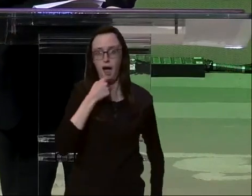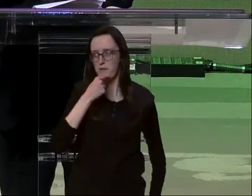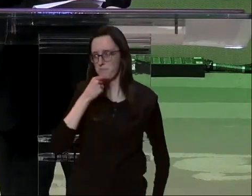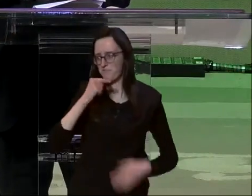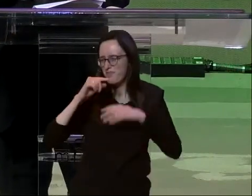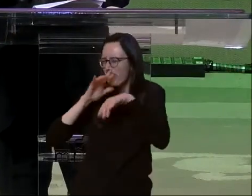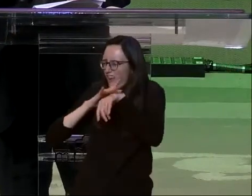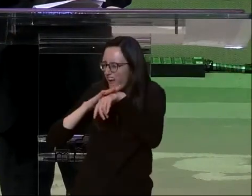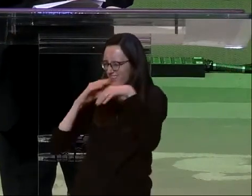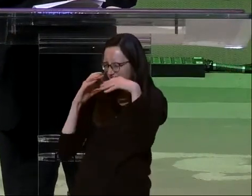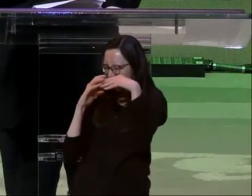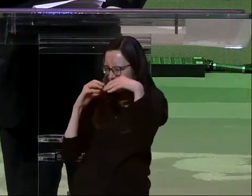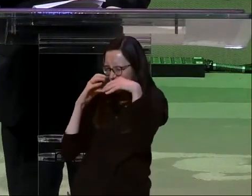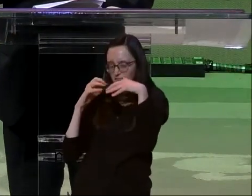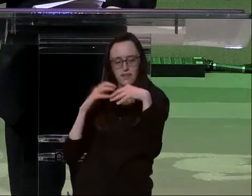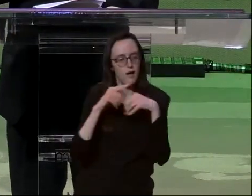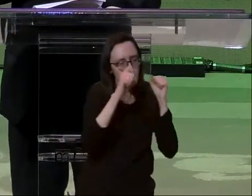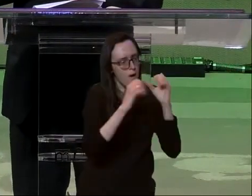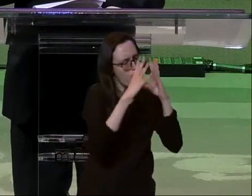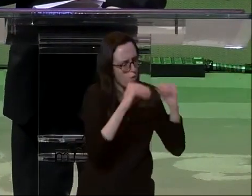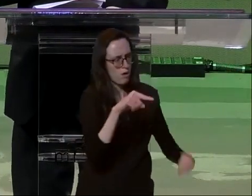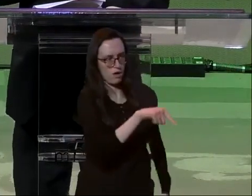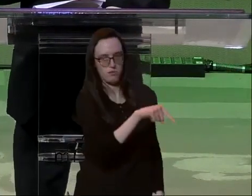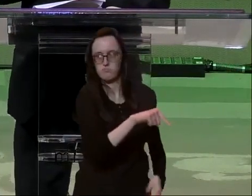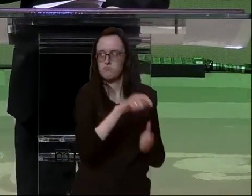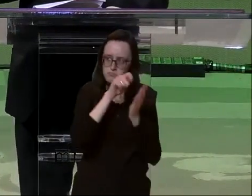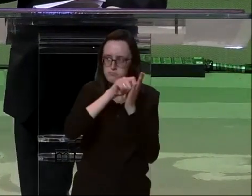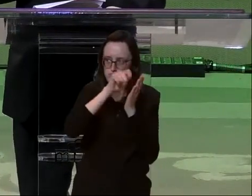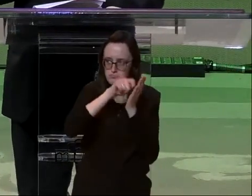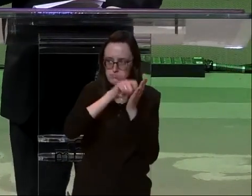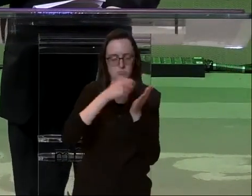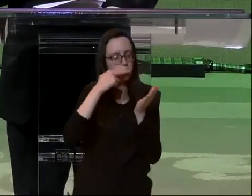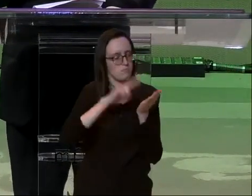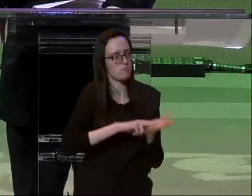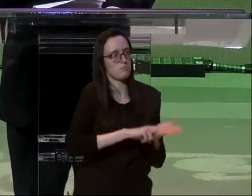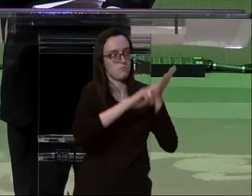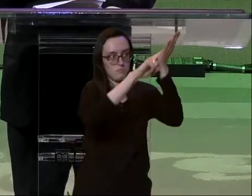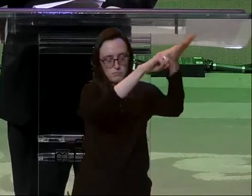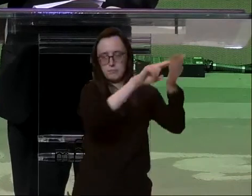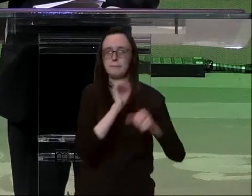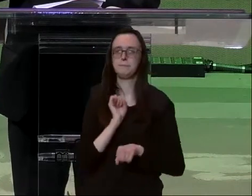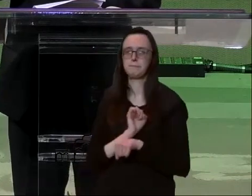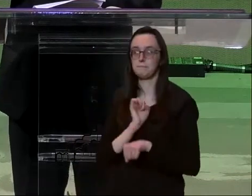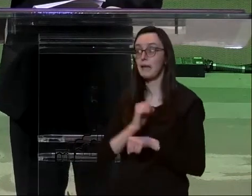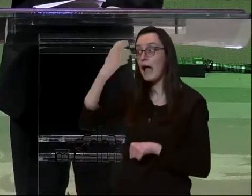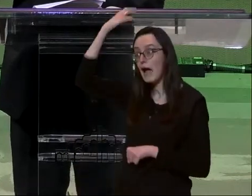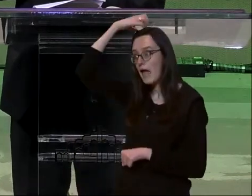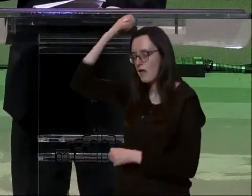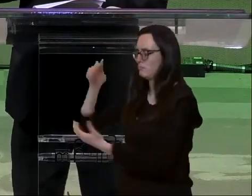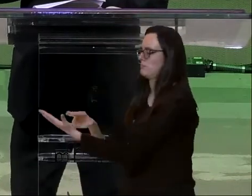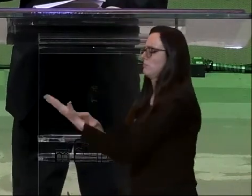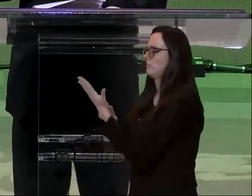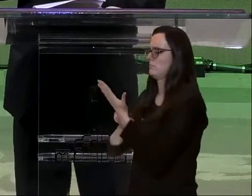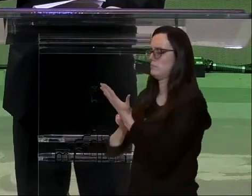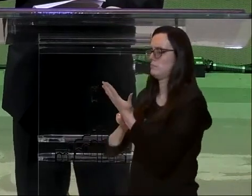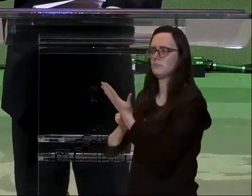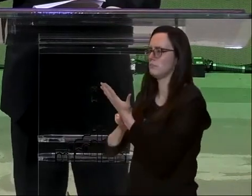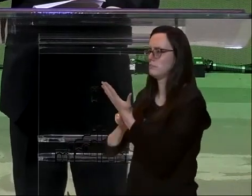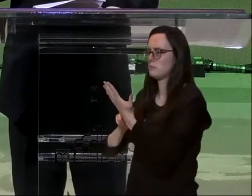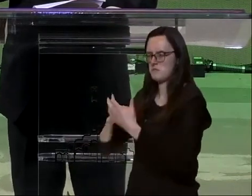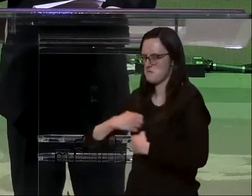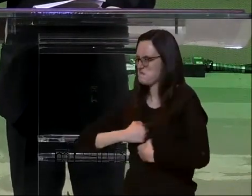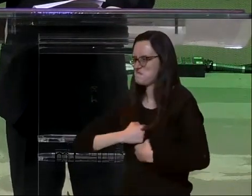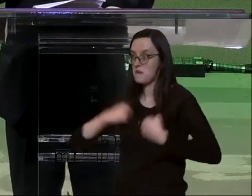servo, para que o cures da sua lepra. Tendo lido o rei a carta, rasgou as